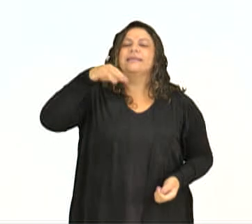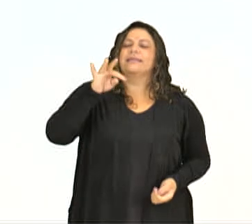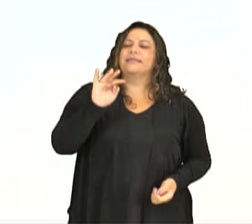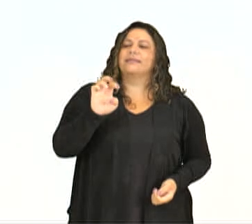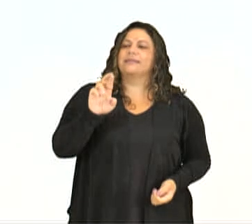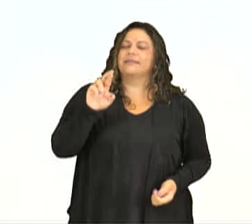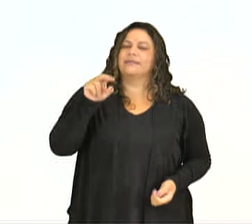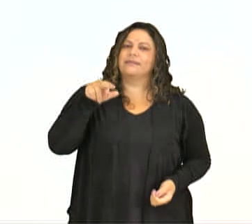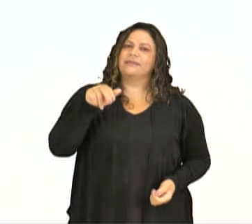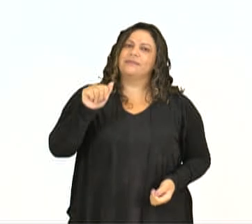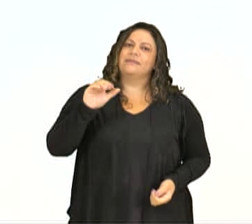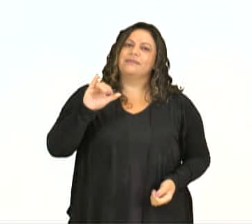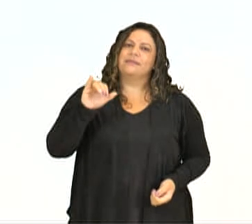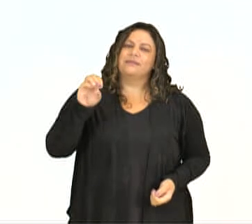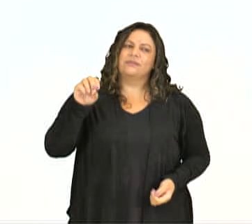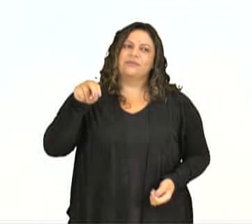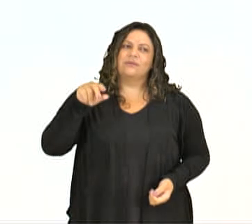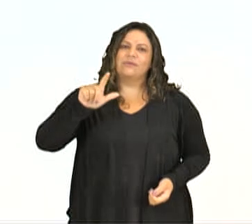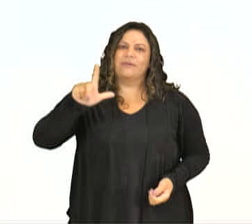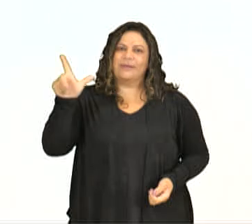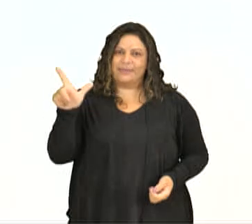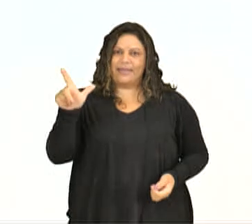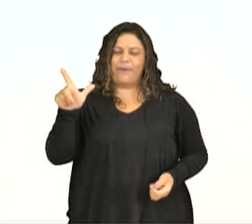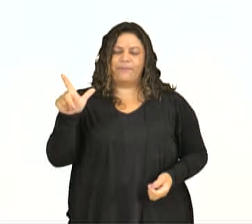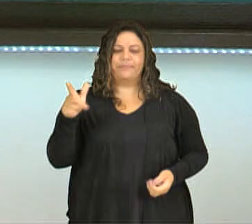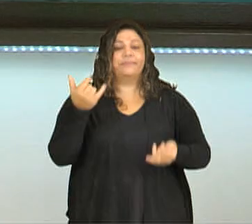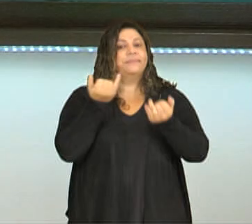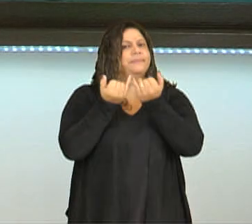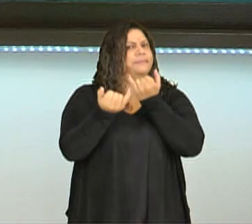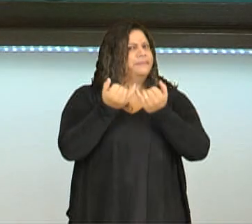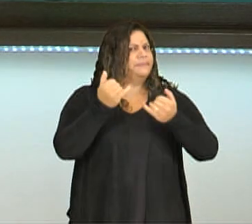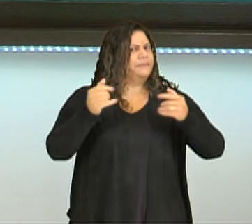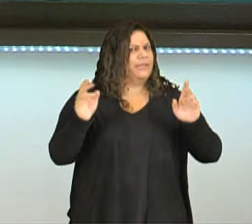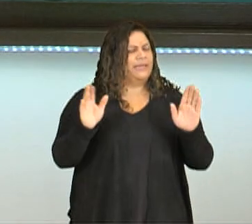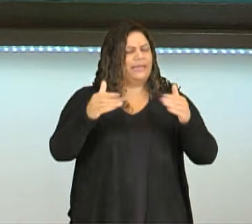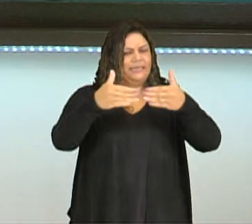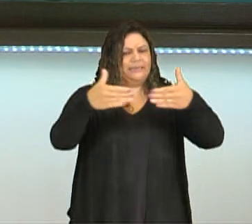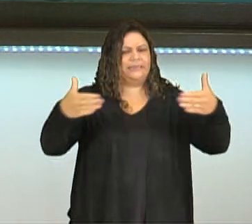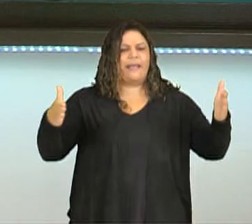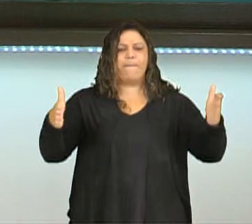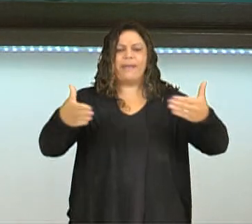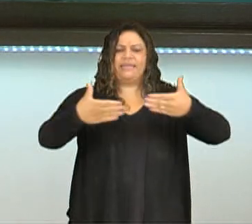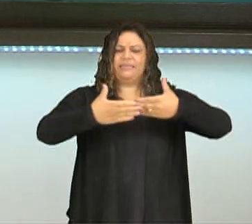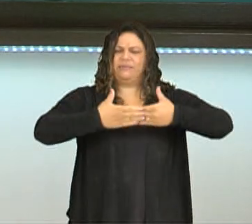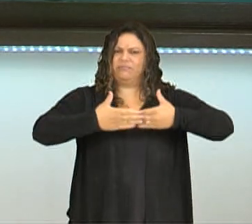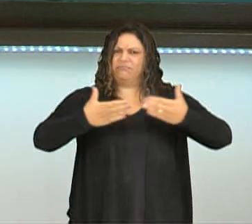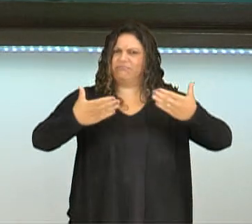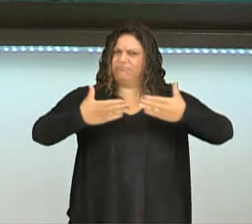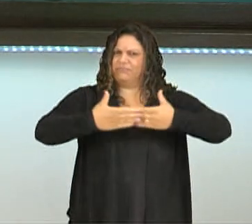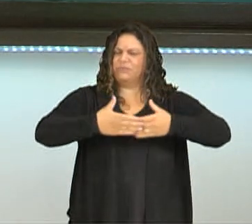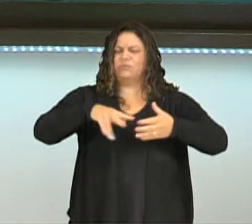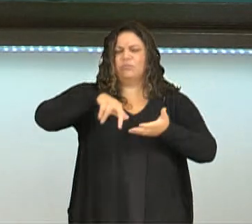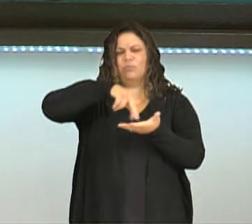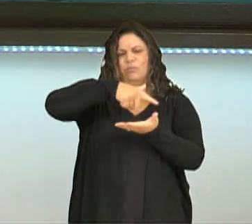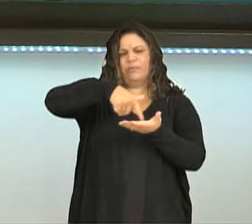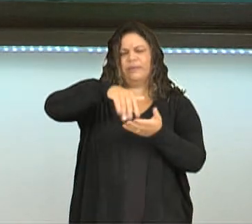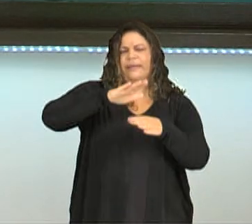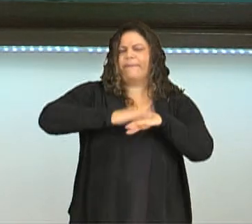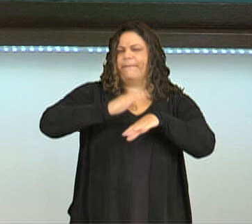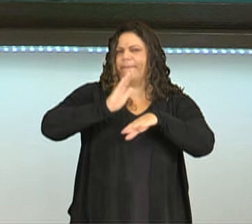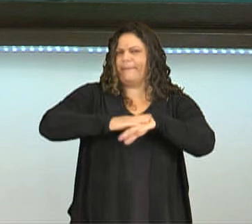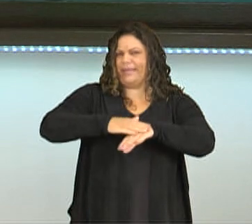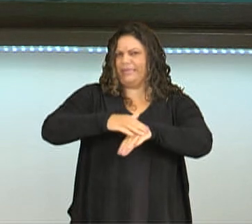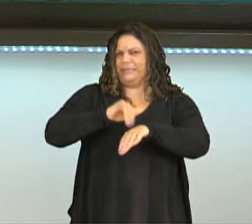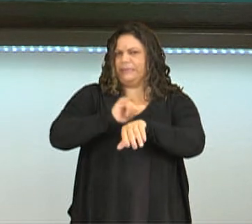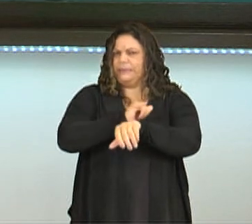mantém sempre aquela posição mais fechada na hora do movimento. É um movimento mais rígido, mais técnico e ela